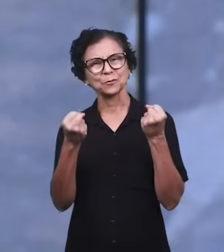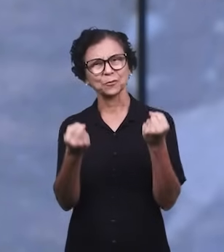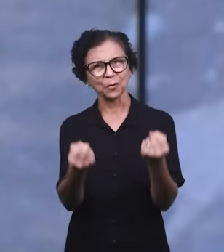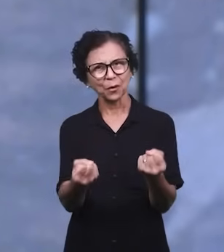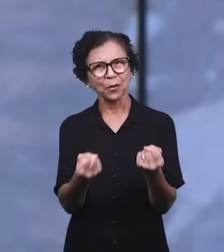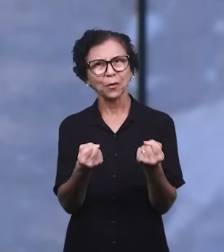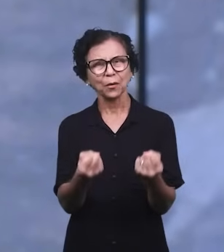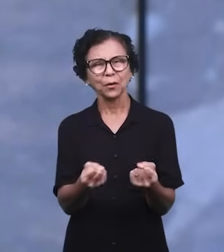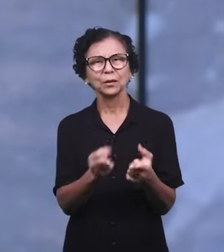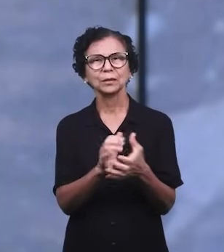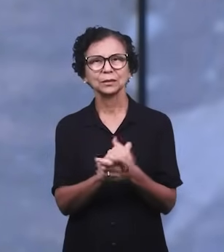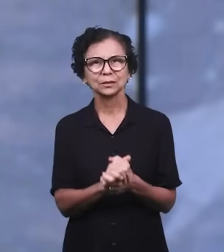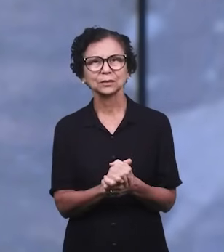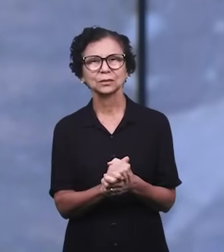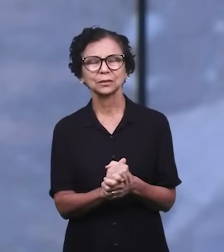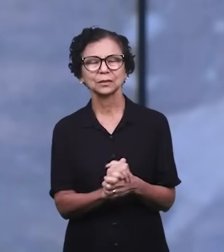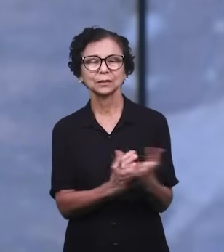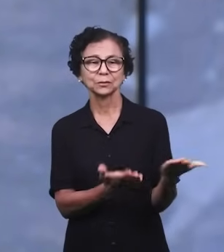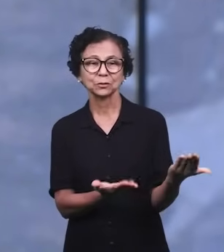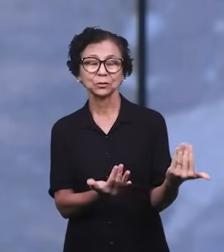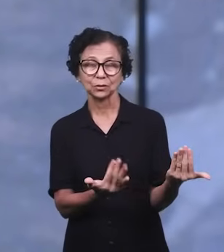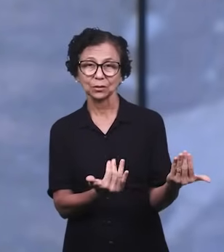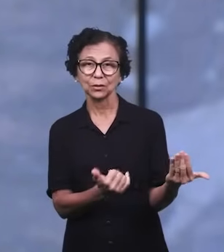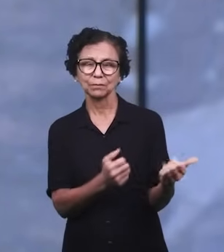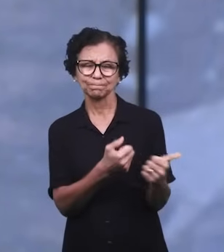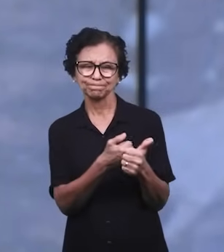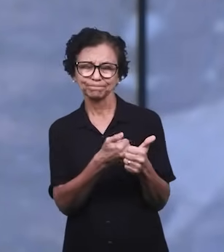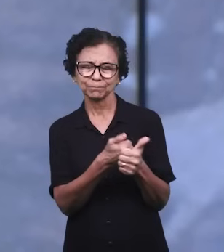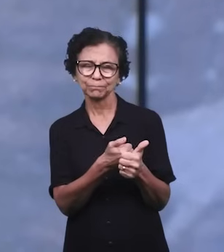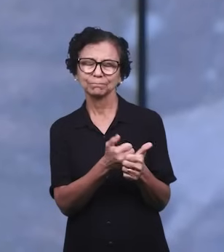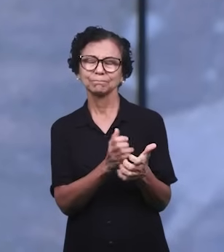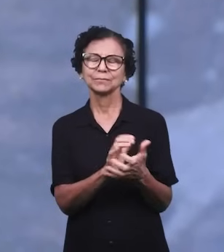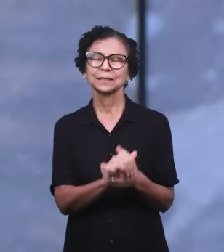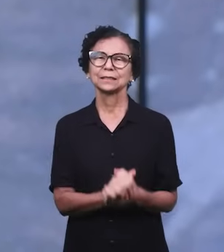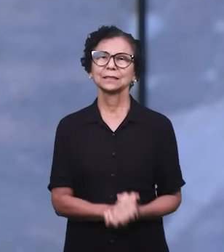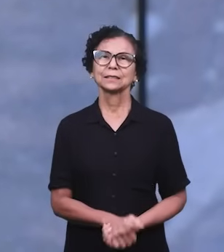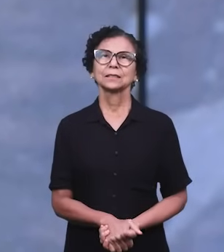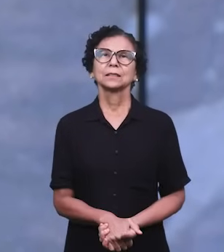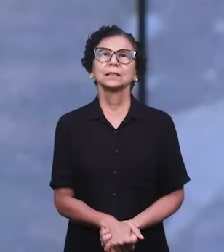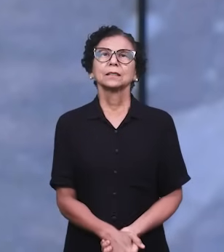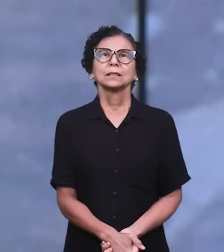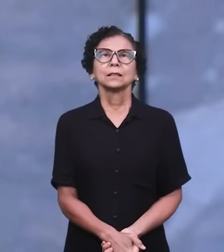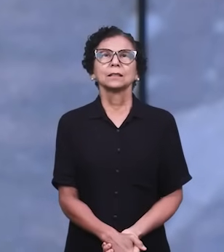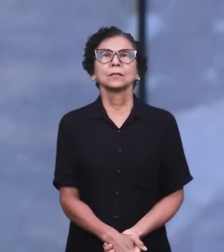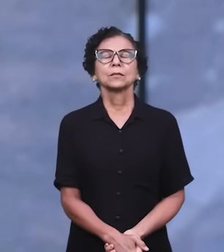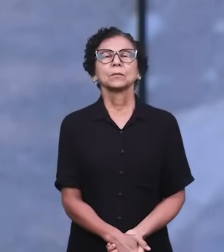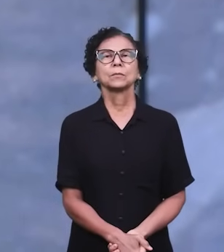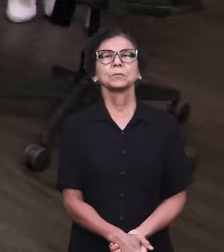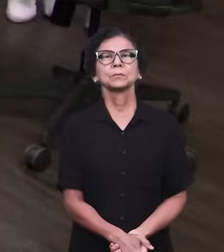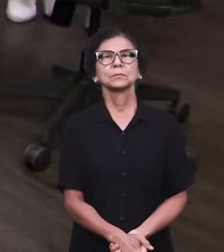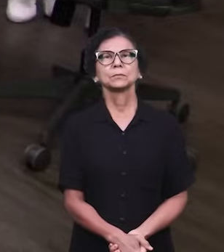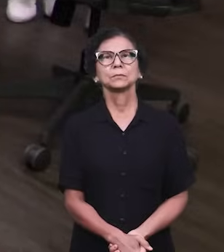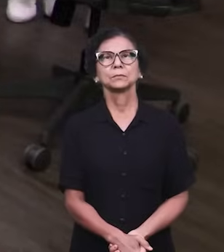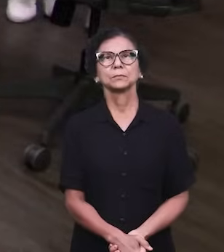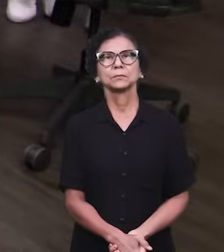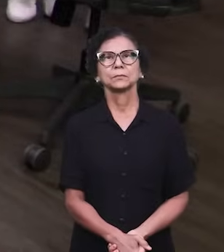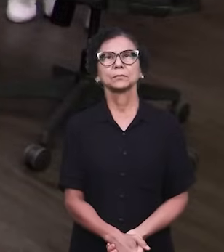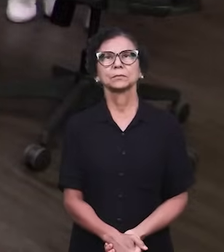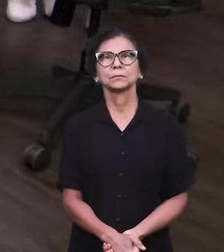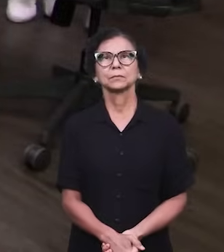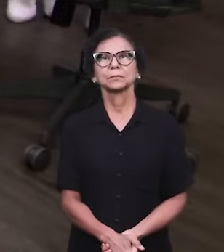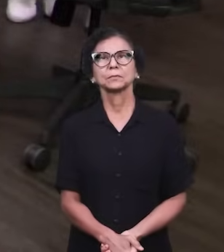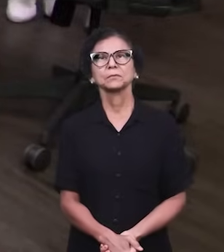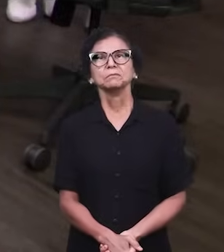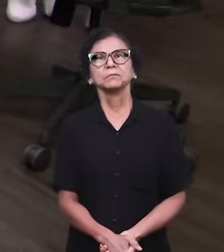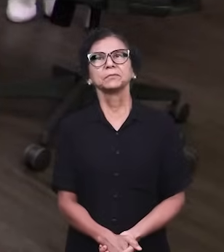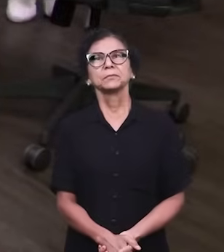sempre ligados ao trabalho de jovens e contribuem com esse projeto maravilhoso que nós estamos. Bom, gente, a gente vai